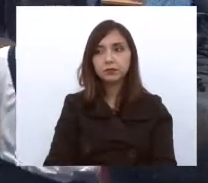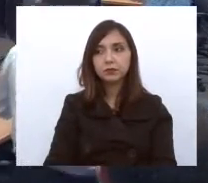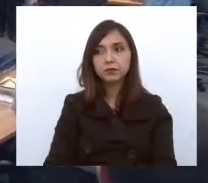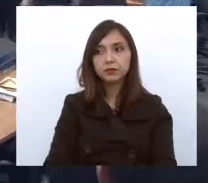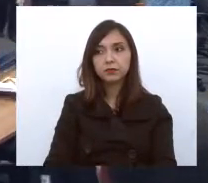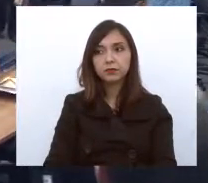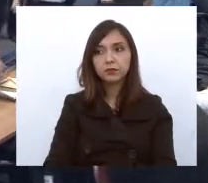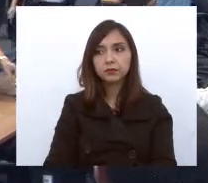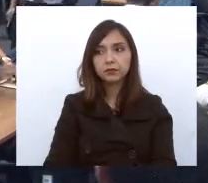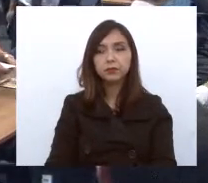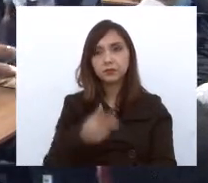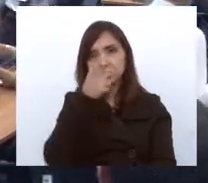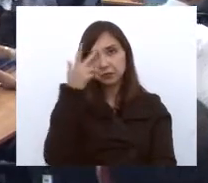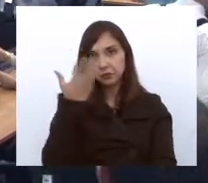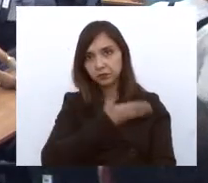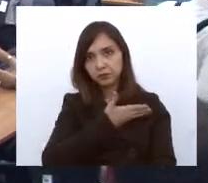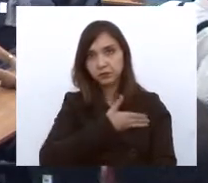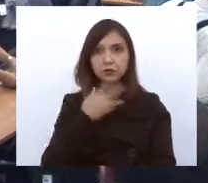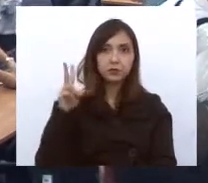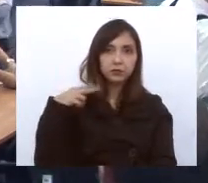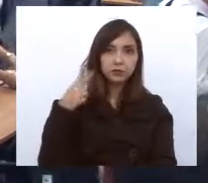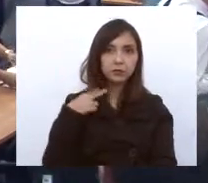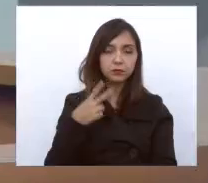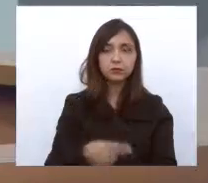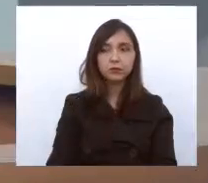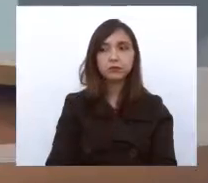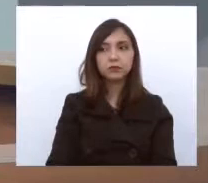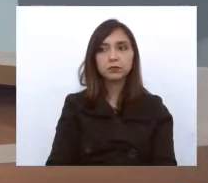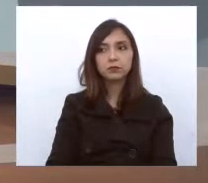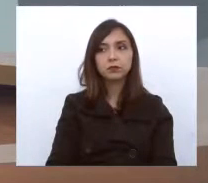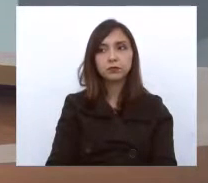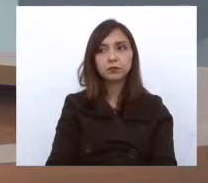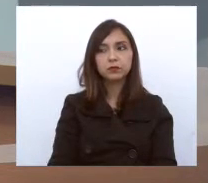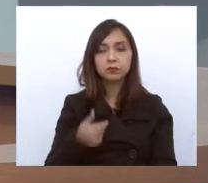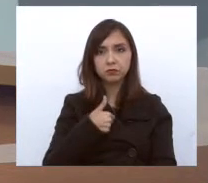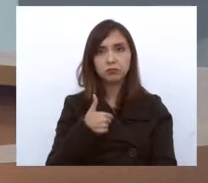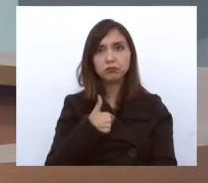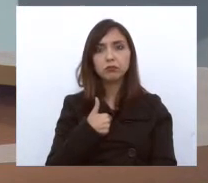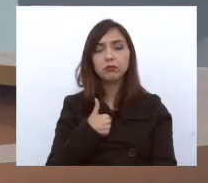Senhor presidente e demais colegas vereadores, eu